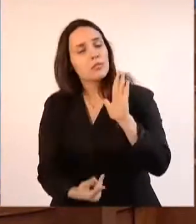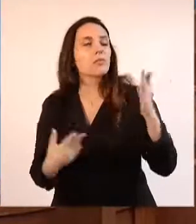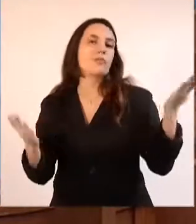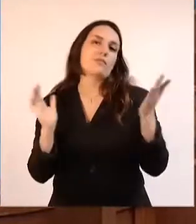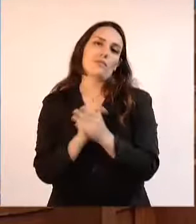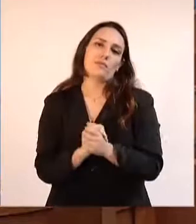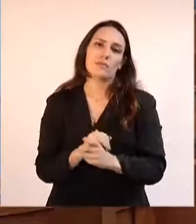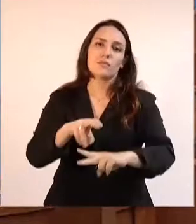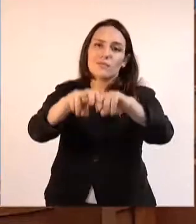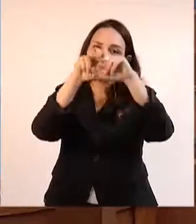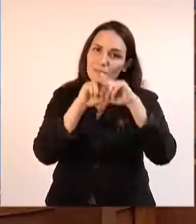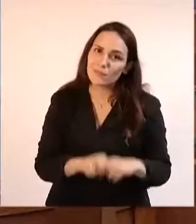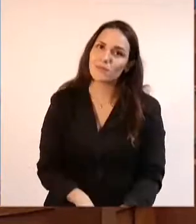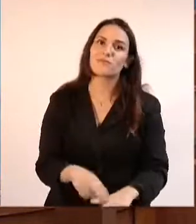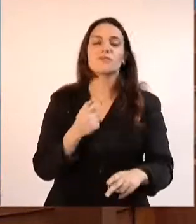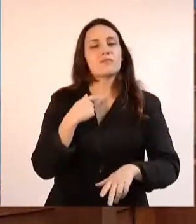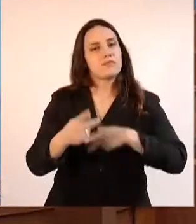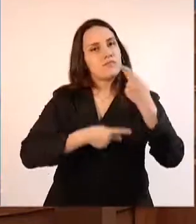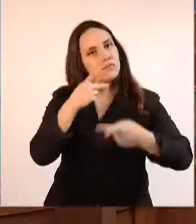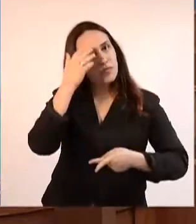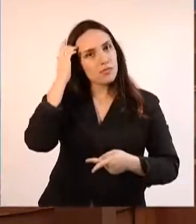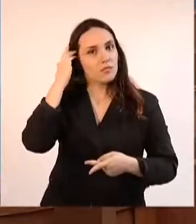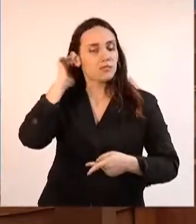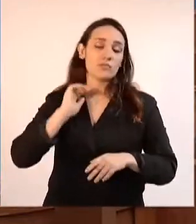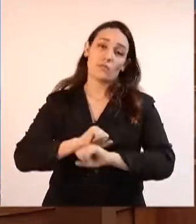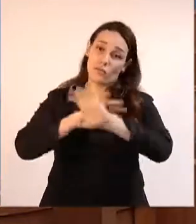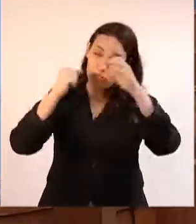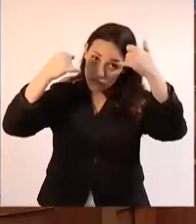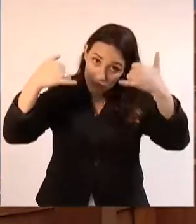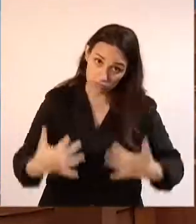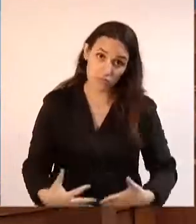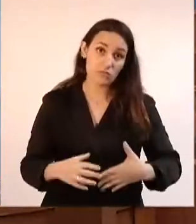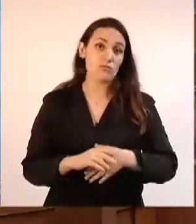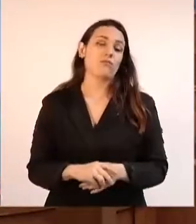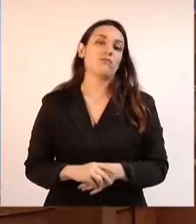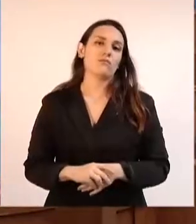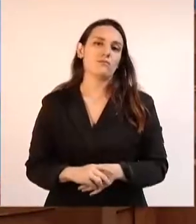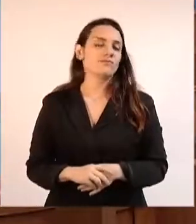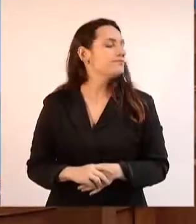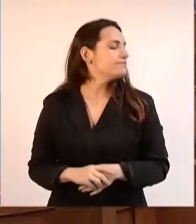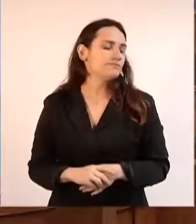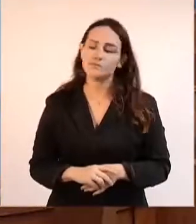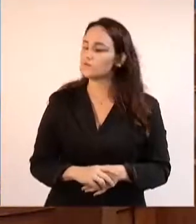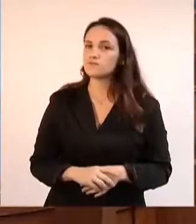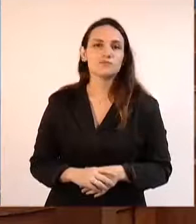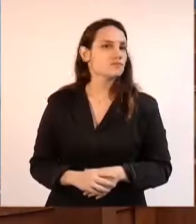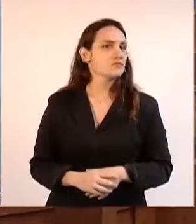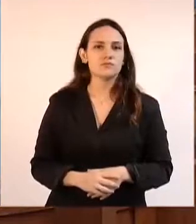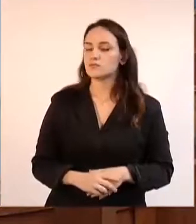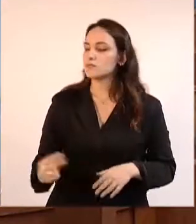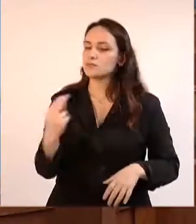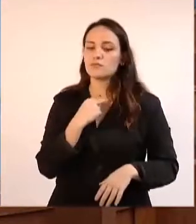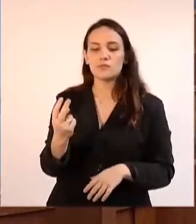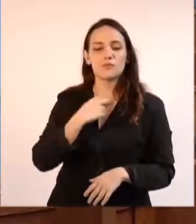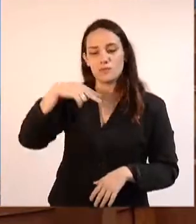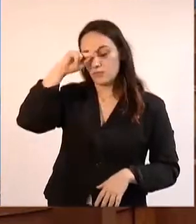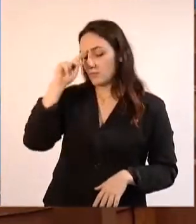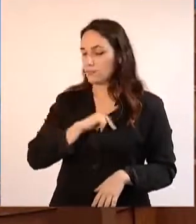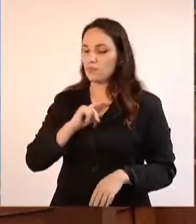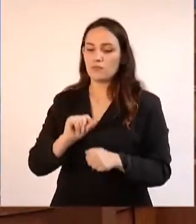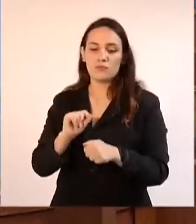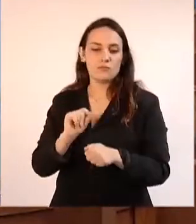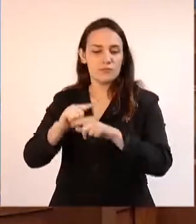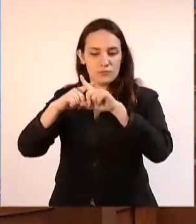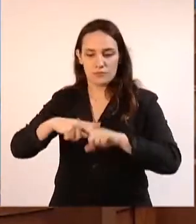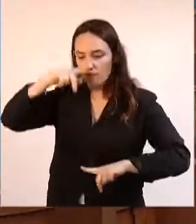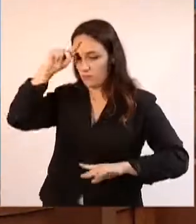É por esta razão que está dizendo de forma clara: não reconhece tal nível de autonomia à instituição